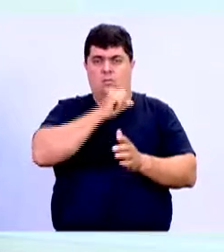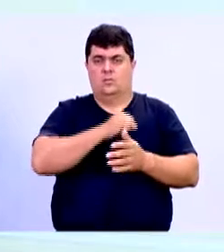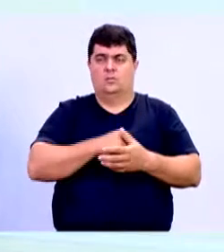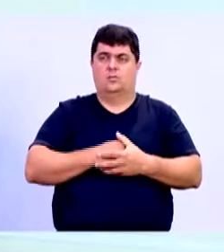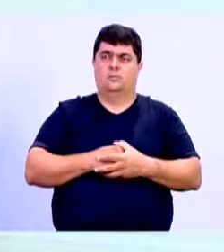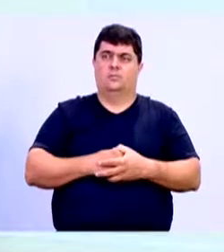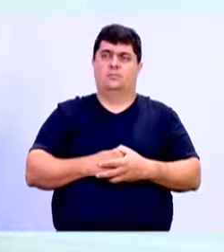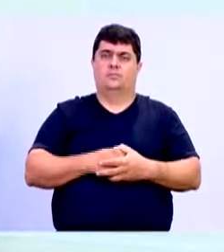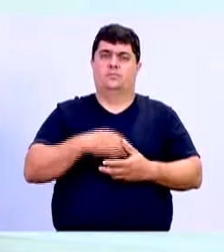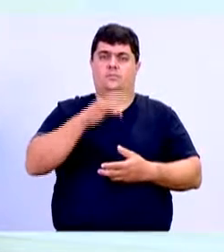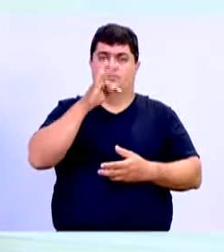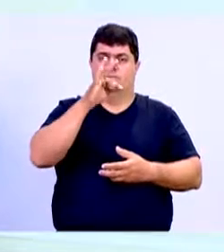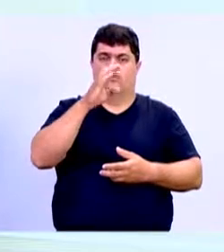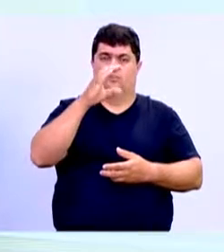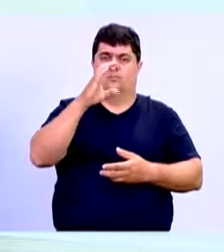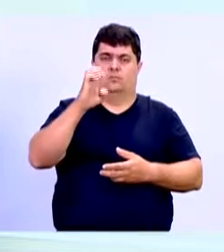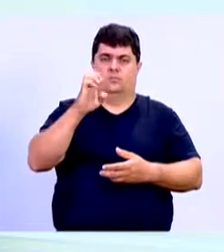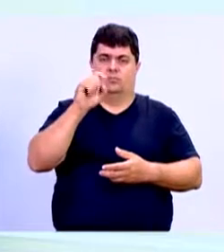topo,